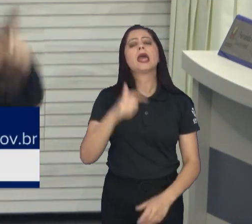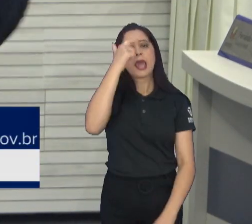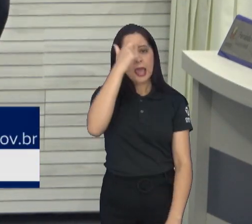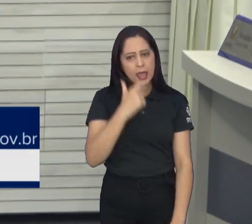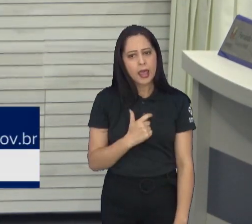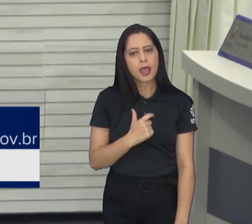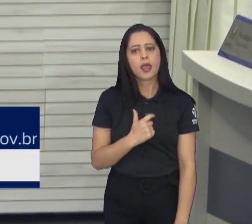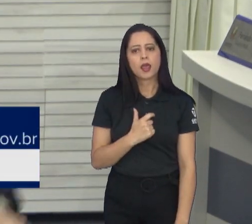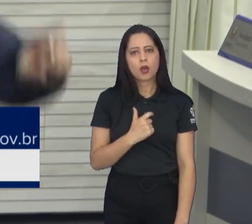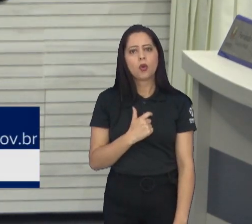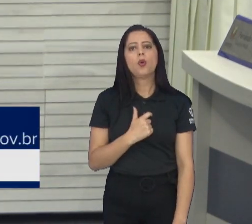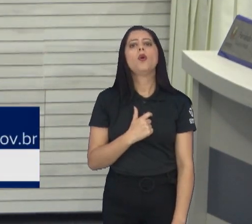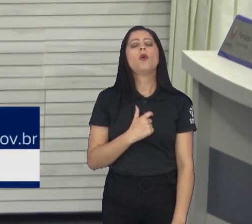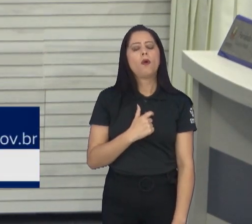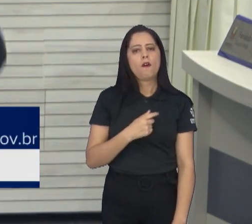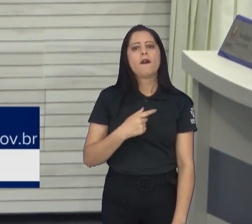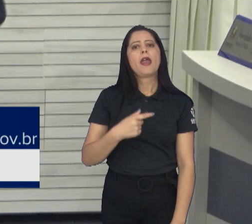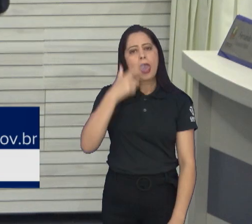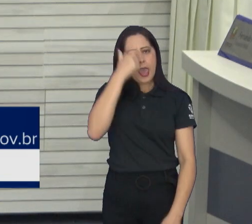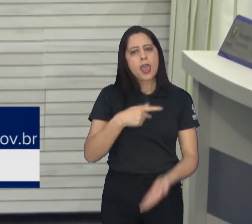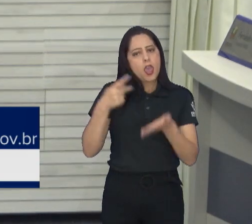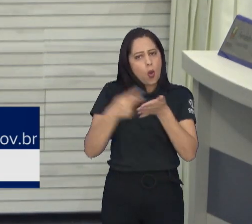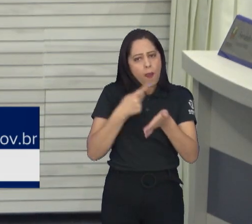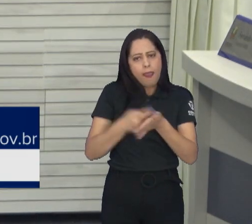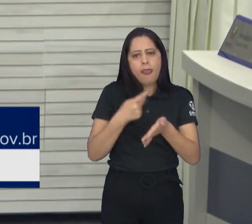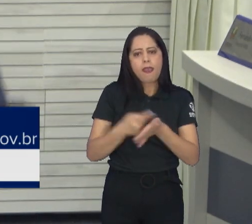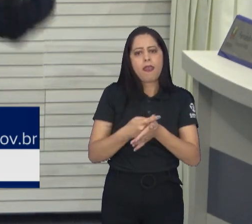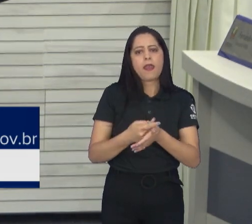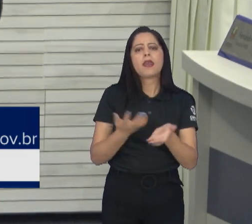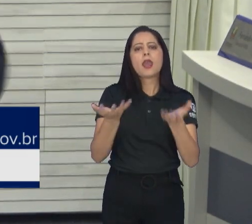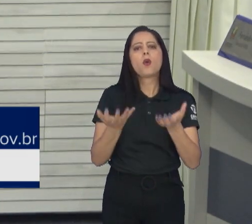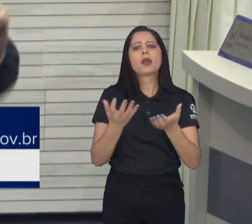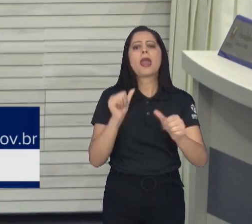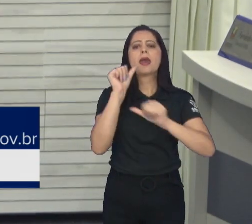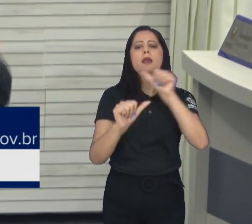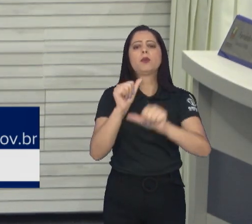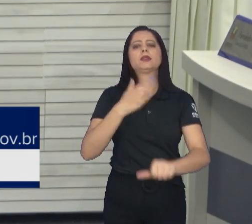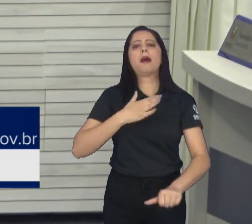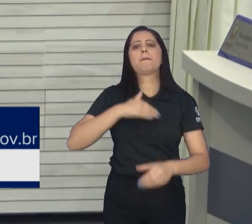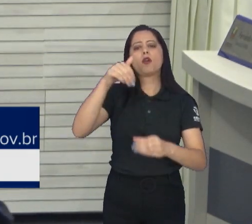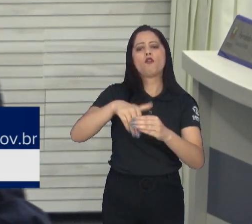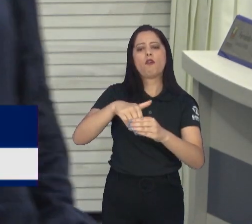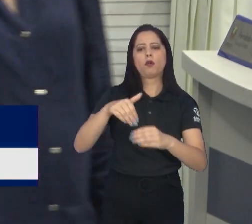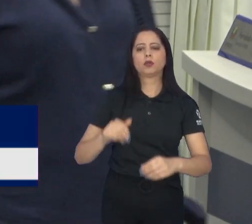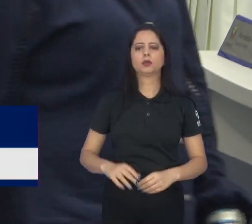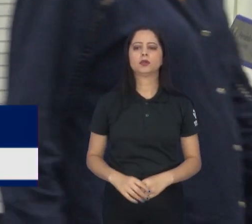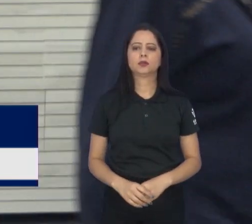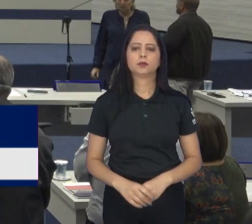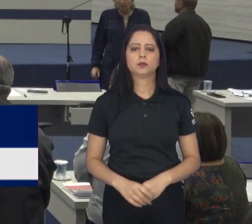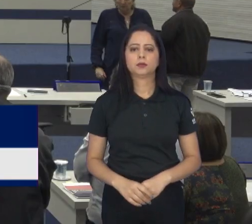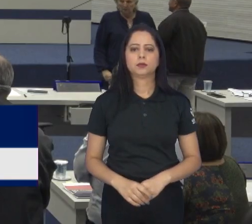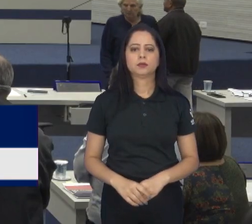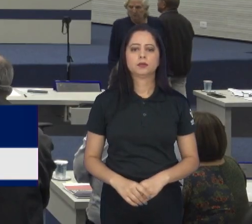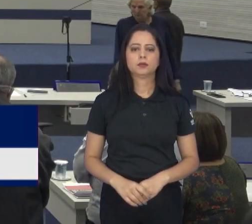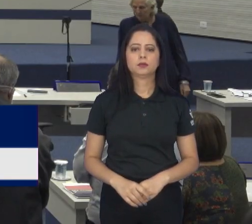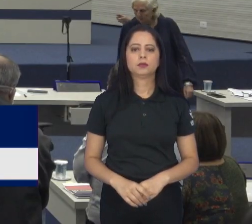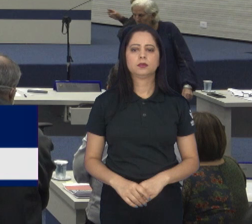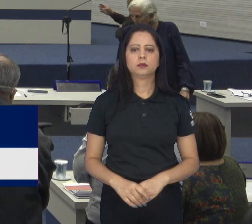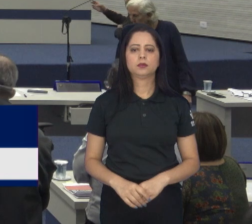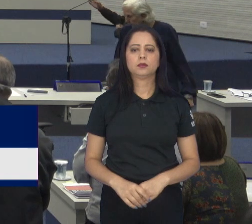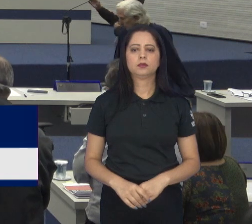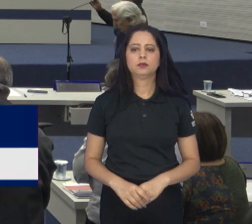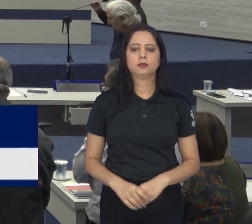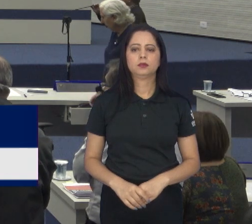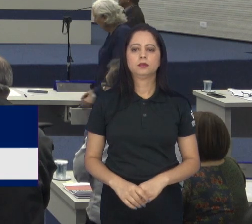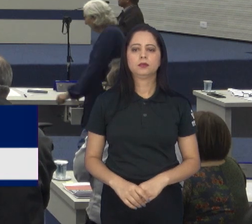humildemente, reconheço meu erro e estou pedindo uma retificação de voto. Voto contrário a esse projeto. Eu também, presidente.